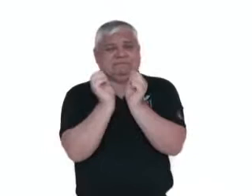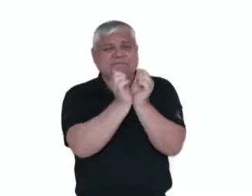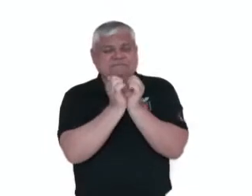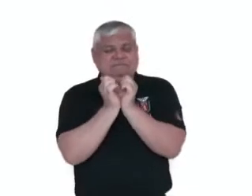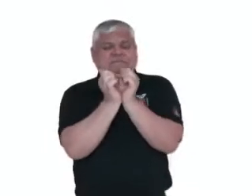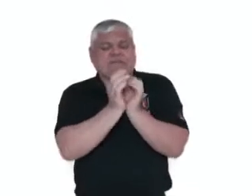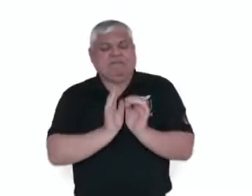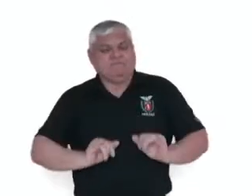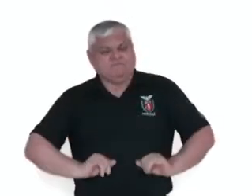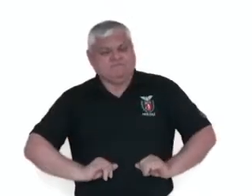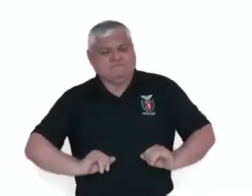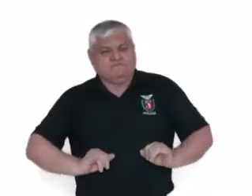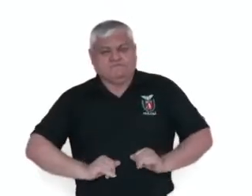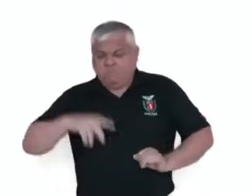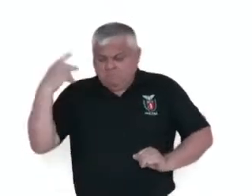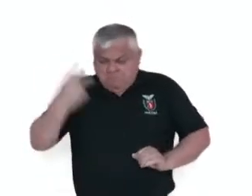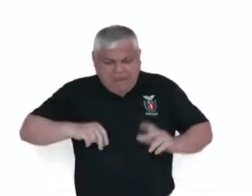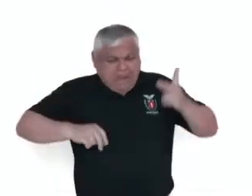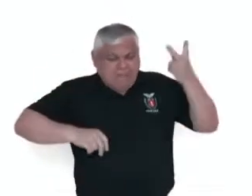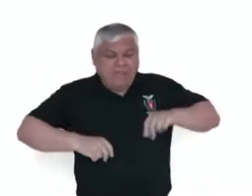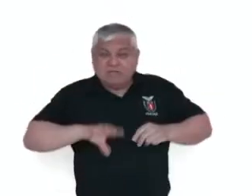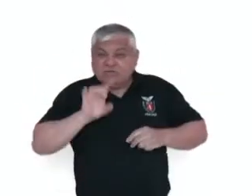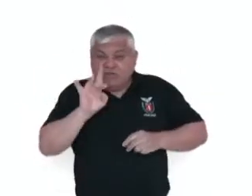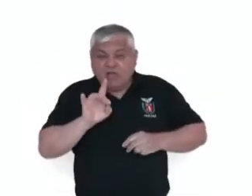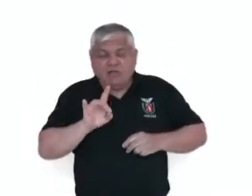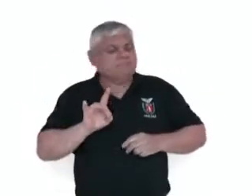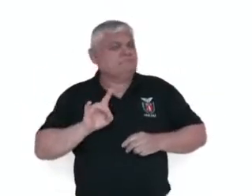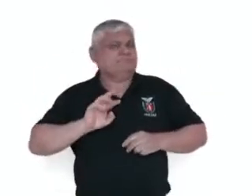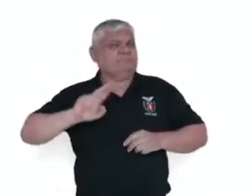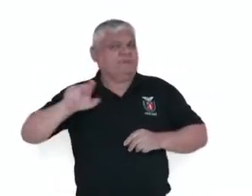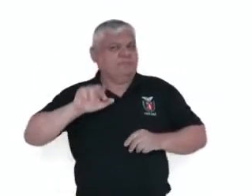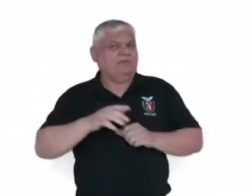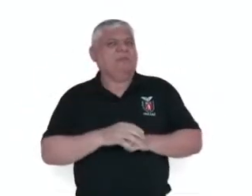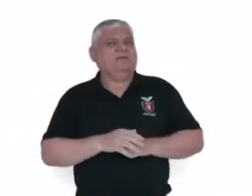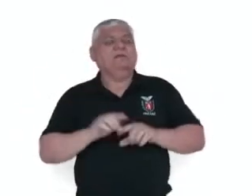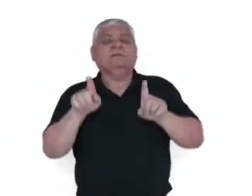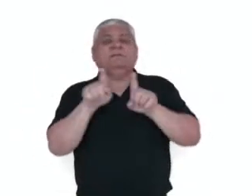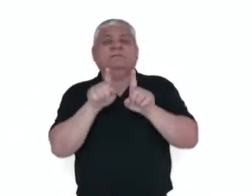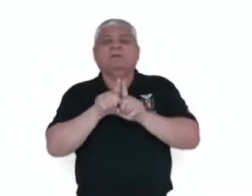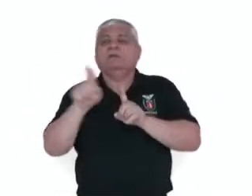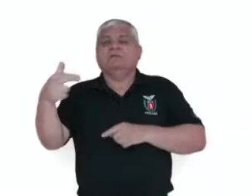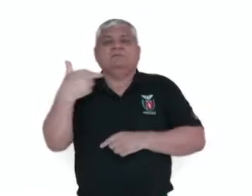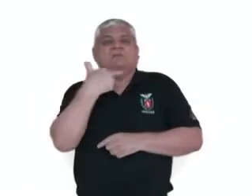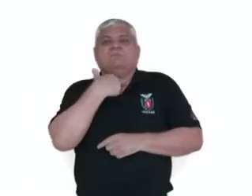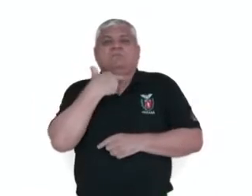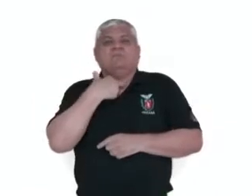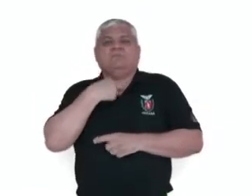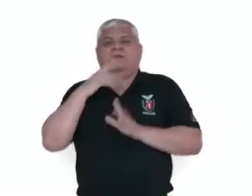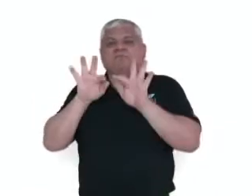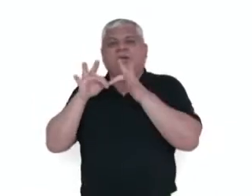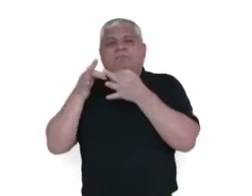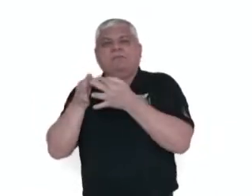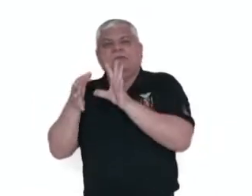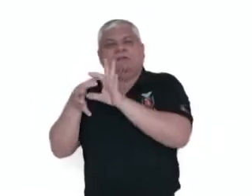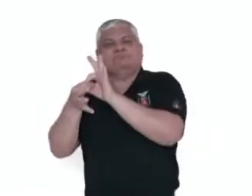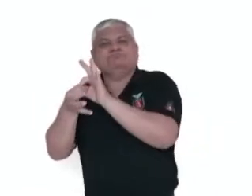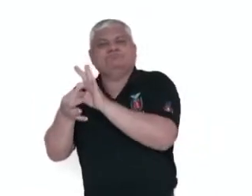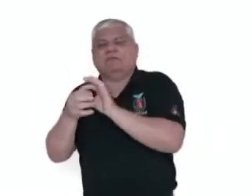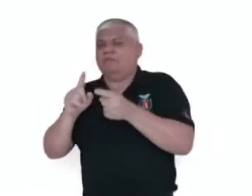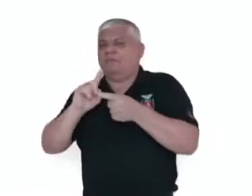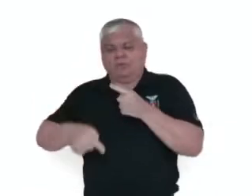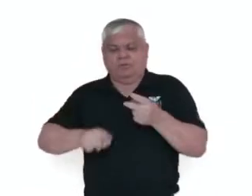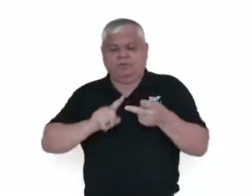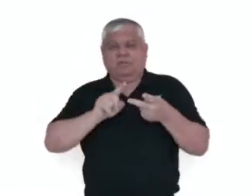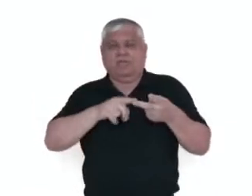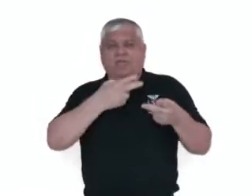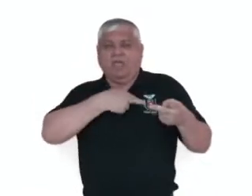era apenas física, mas elas eram proibidas de manter suas relações familiares, sua